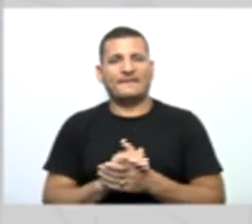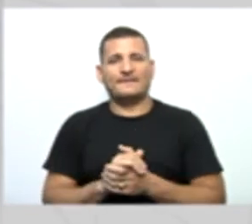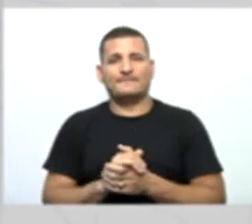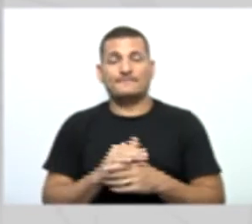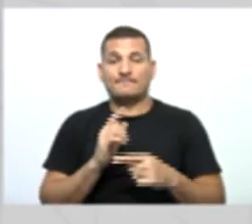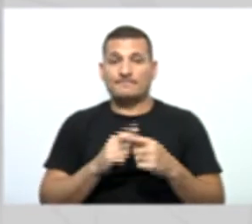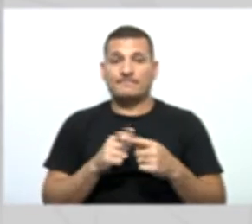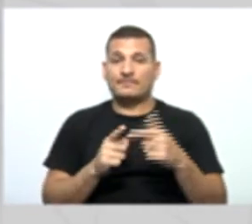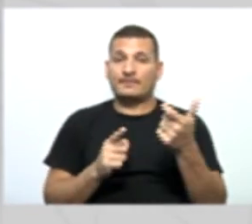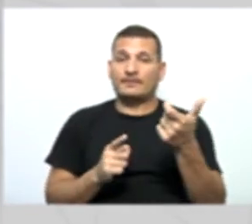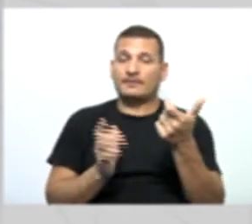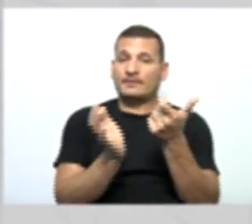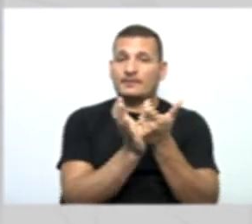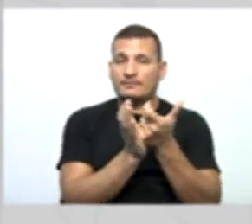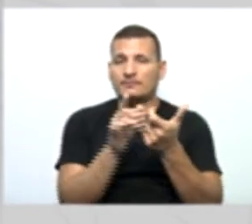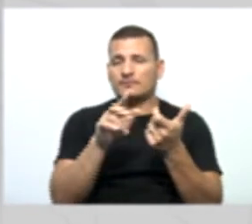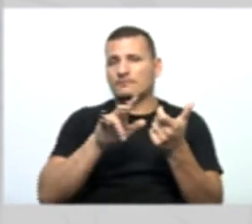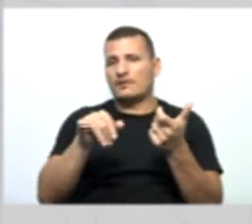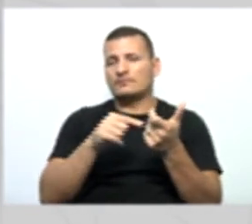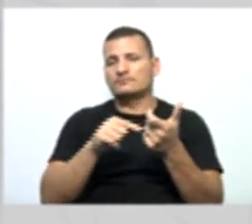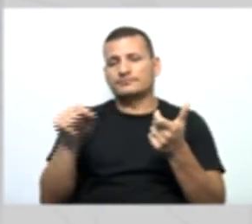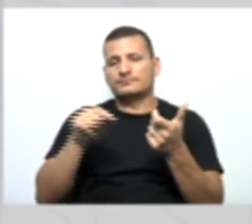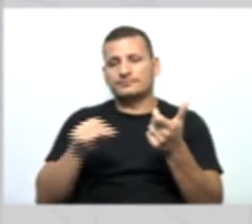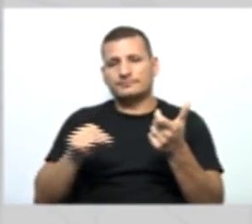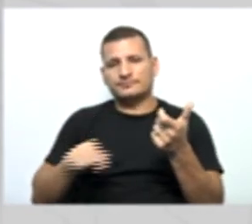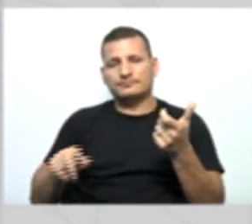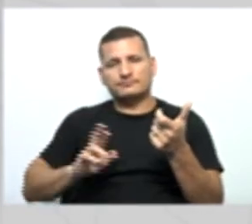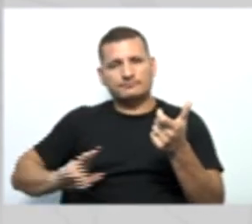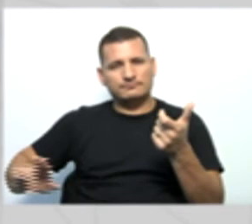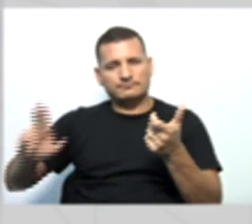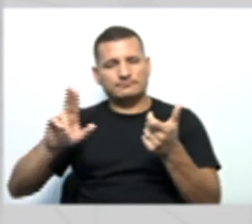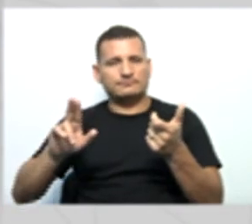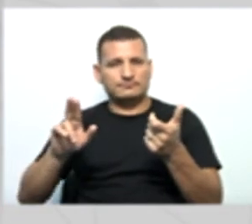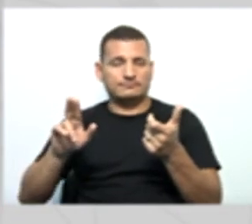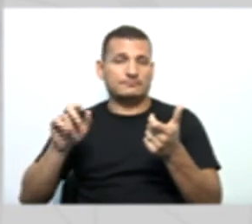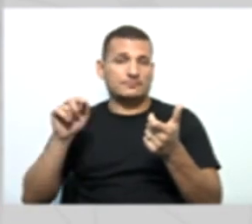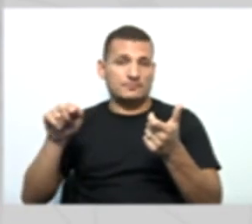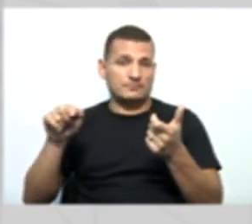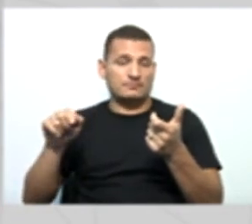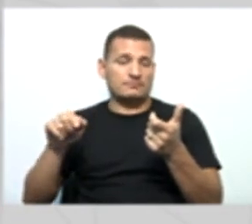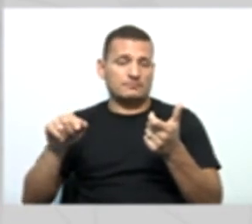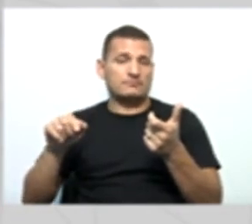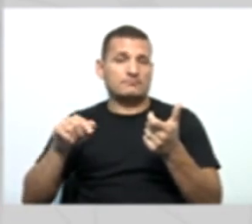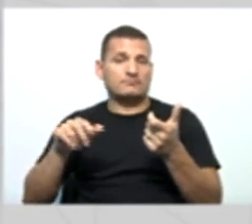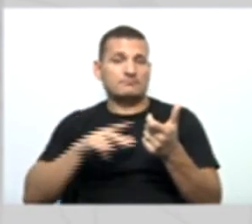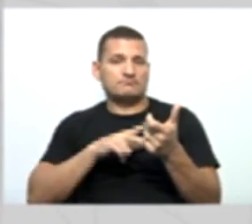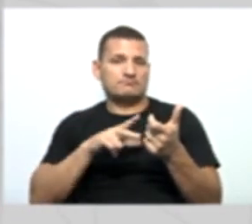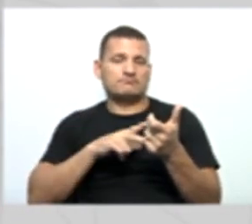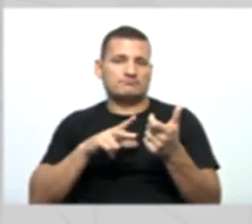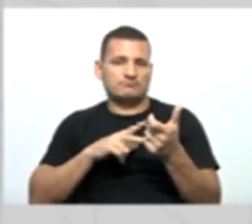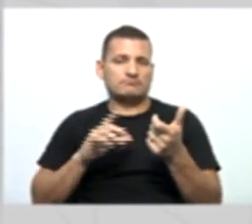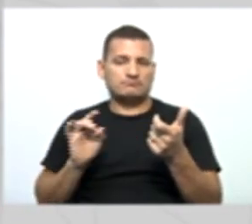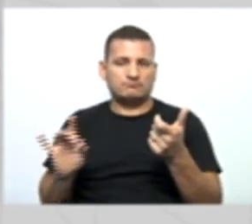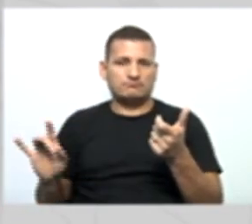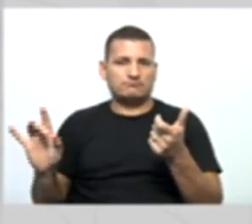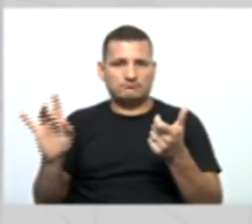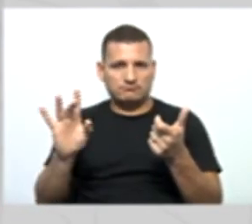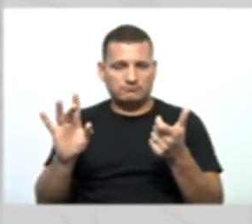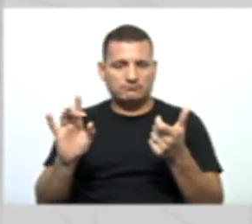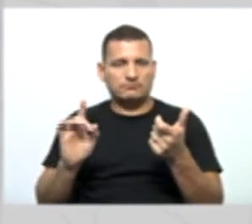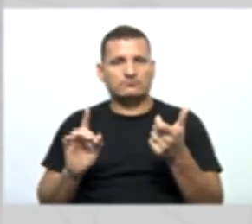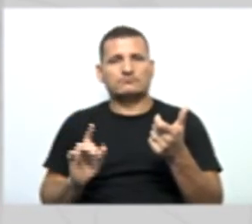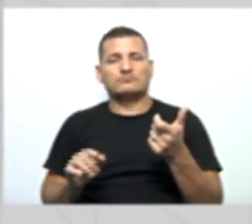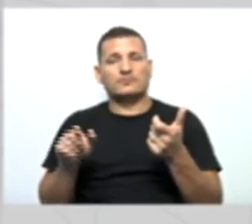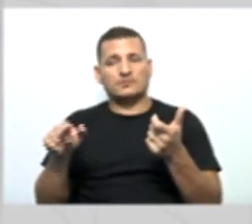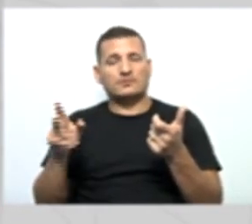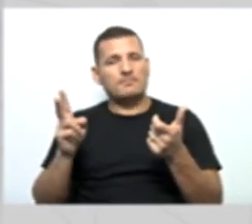você vai criar diversos objetos diferentes, são objetos particulares, objetos únicos. Vão